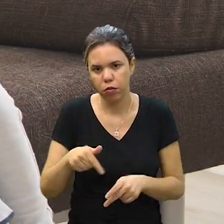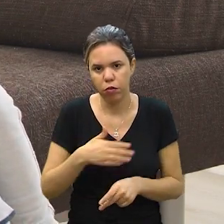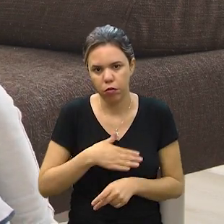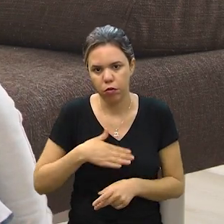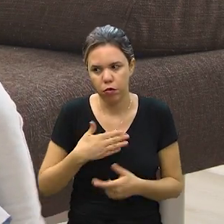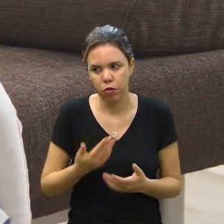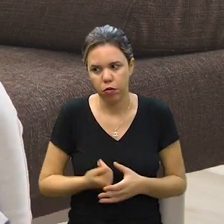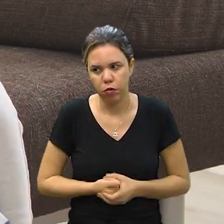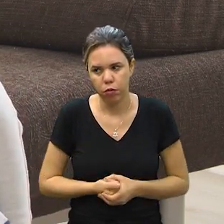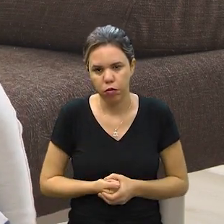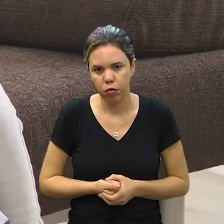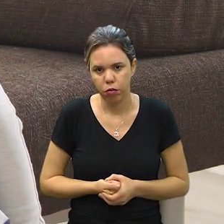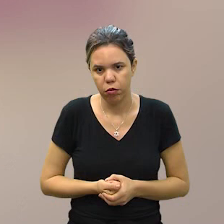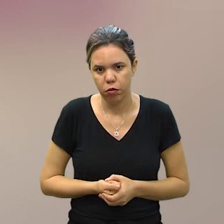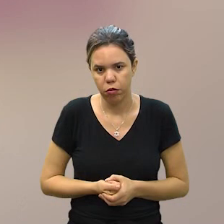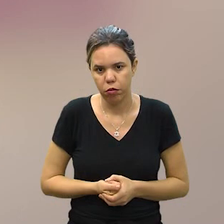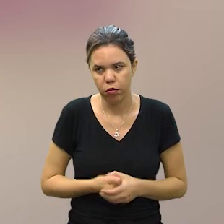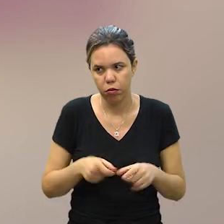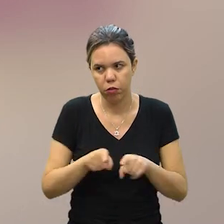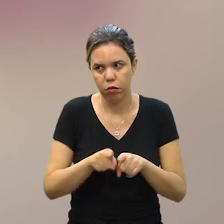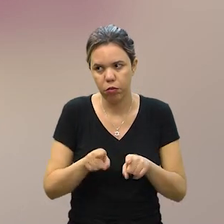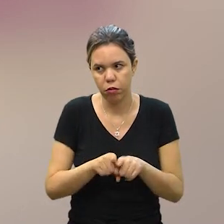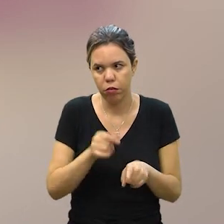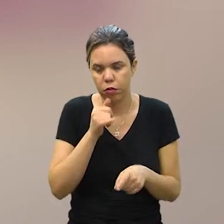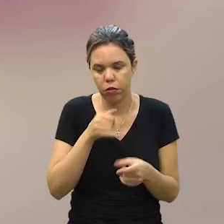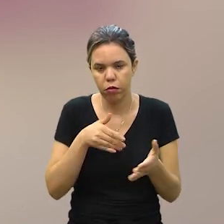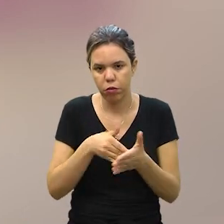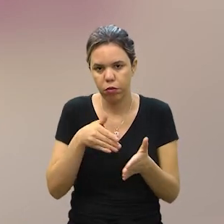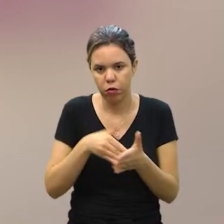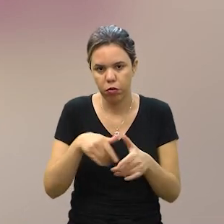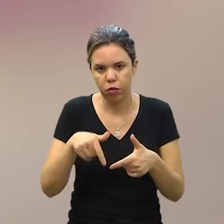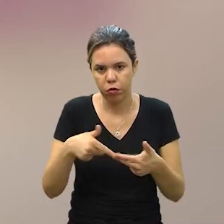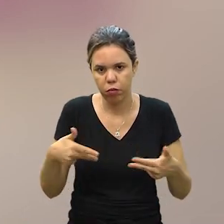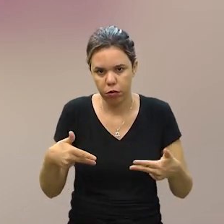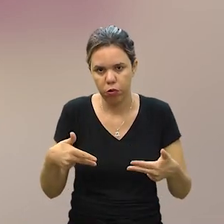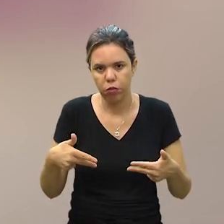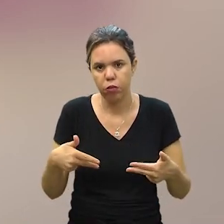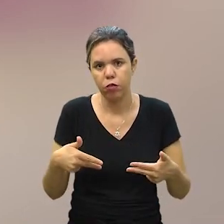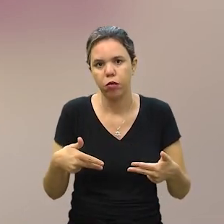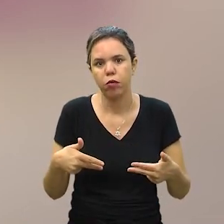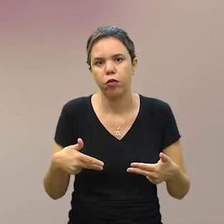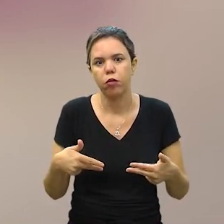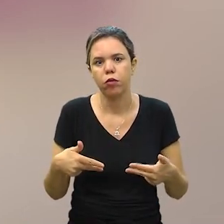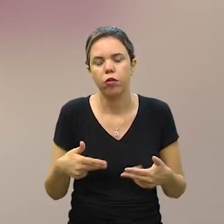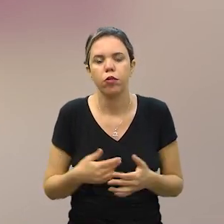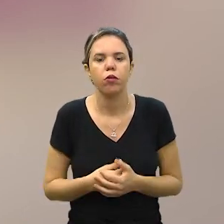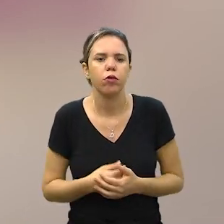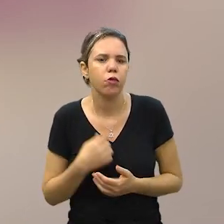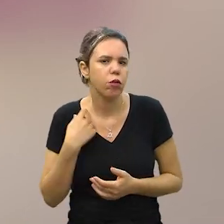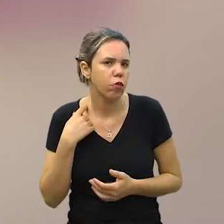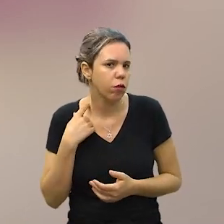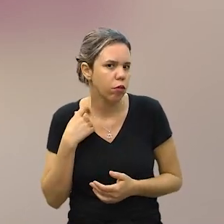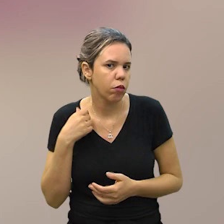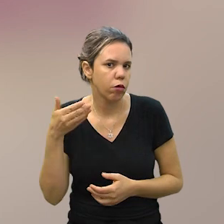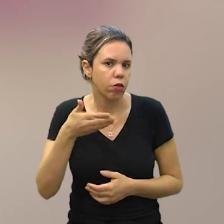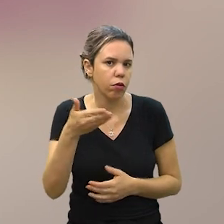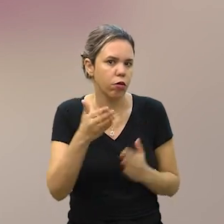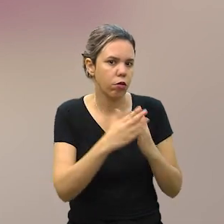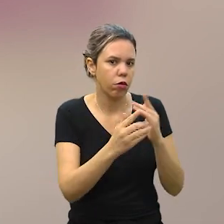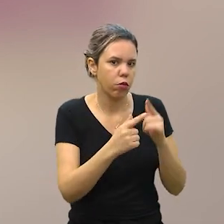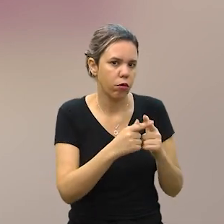pessoas é algo prazeroso, tem também a restrição das atividades, a ida na igreja, né? A